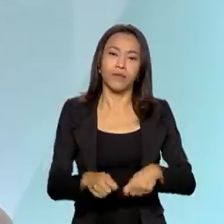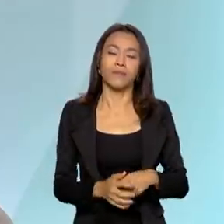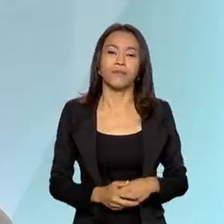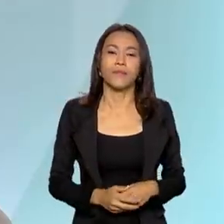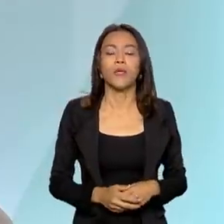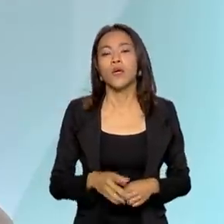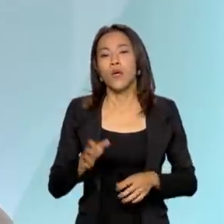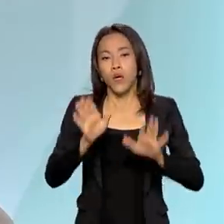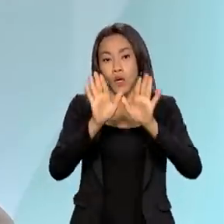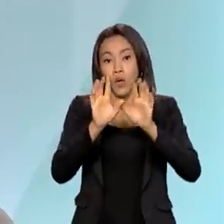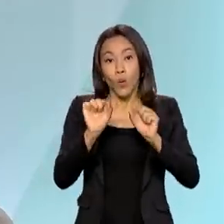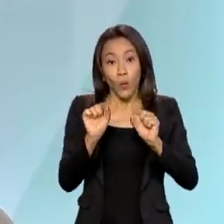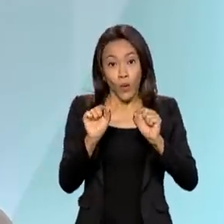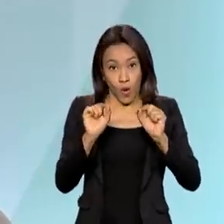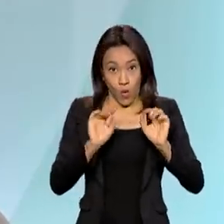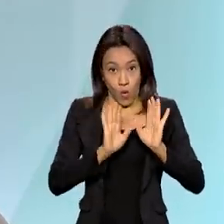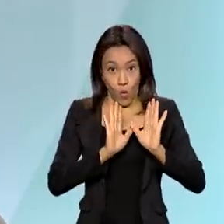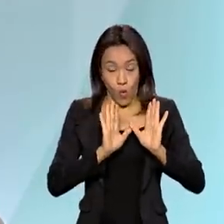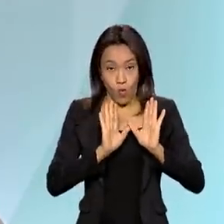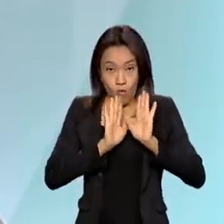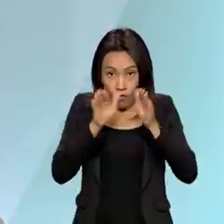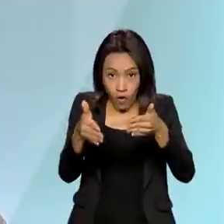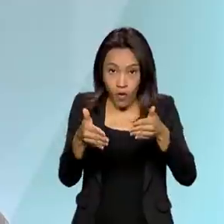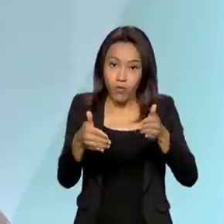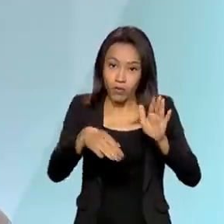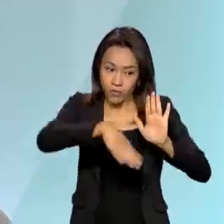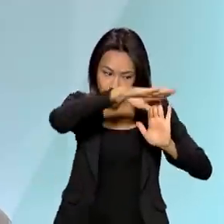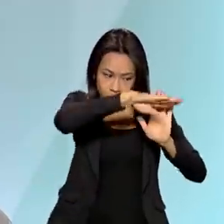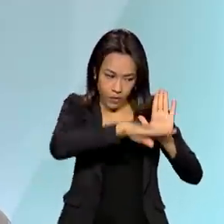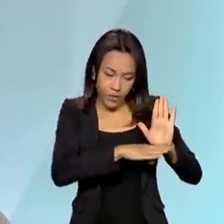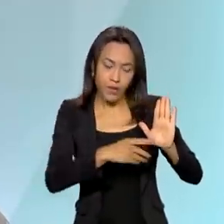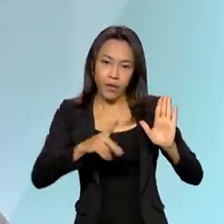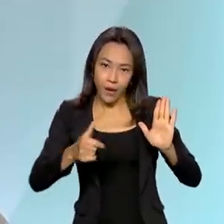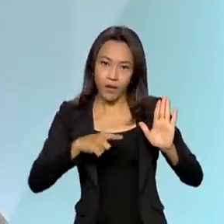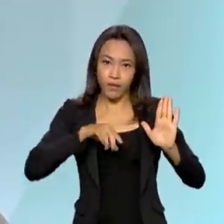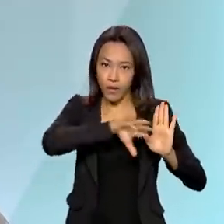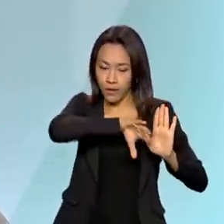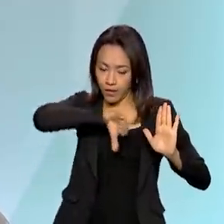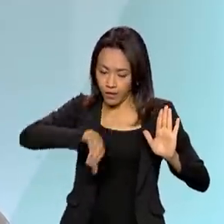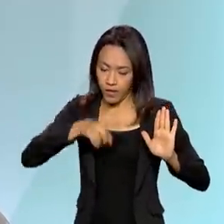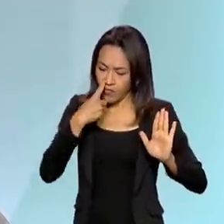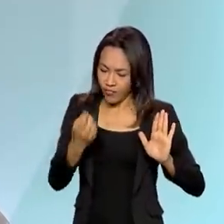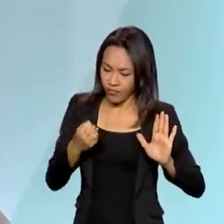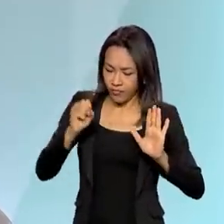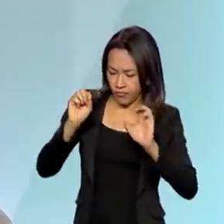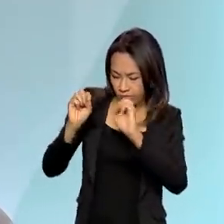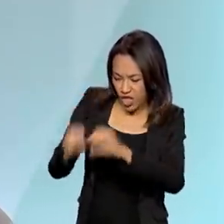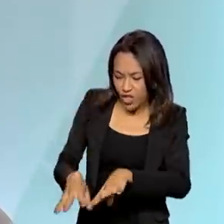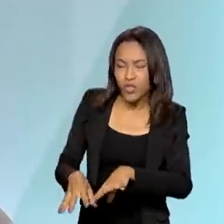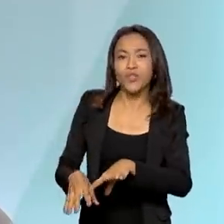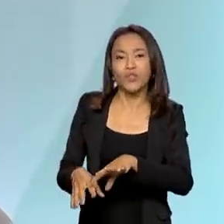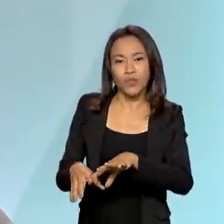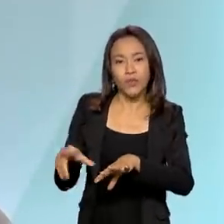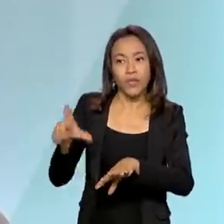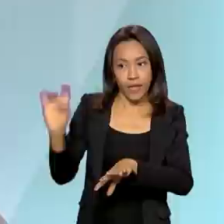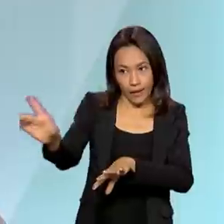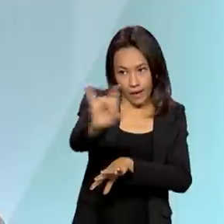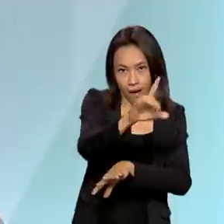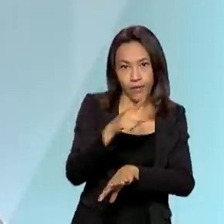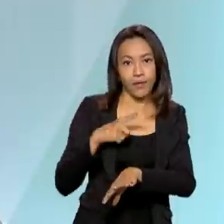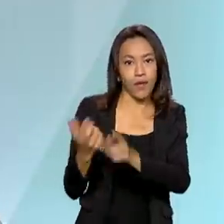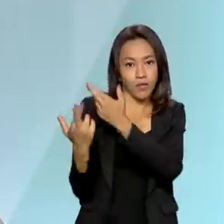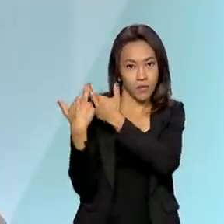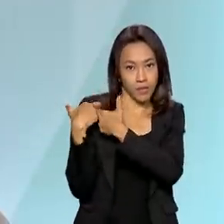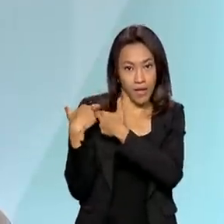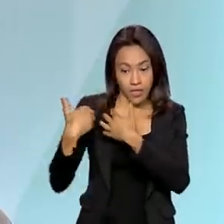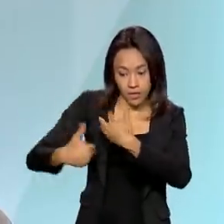O foco do programa, é claro, você tem a parte de resíduos nos aterros sanitários, onde cada um de nós tem uma responsabilidade de separar o